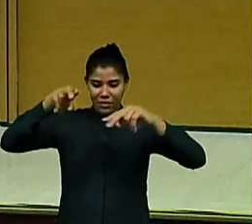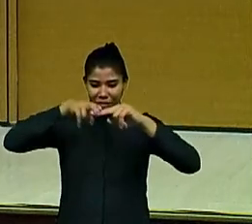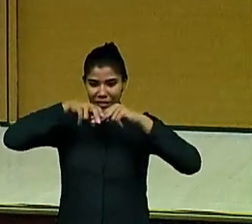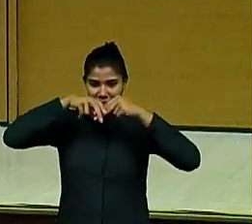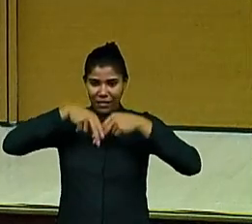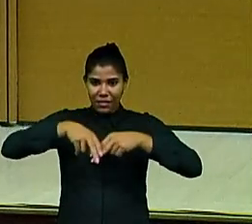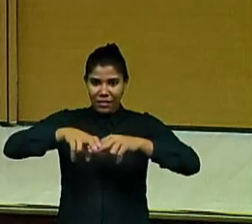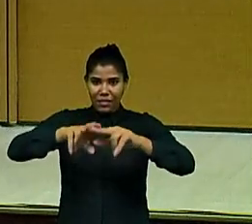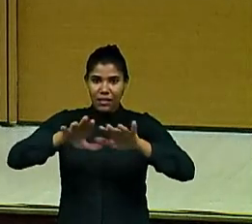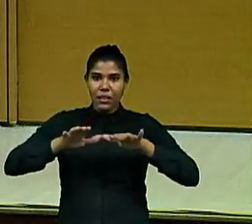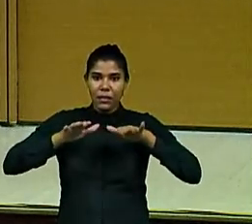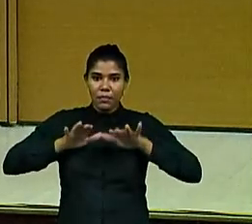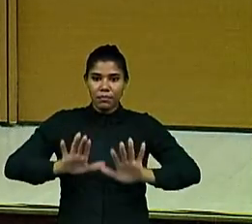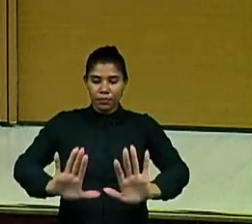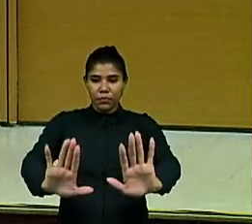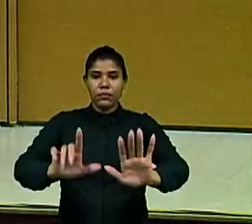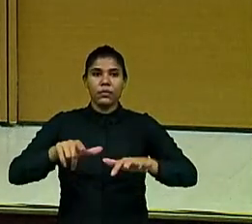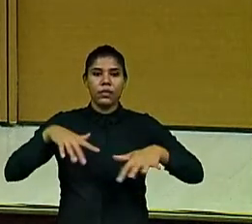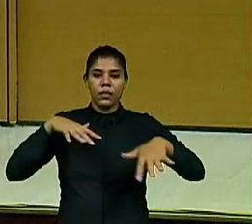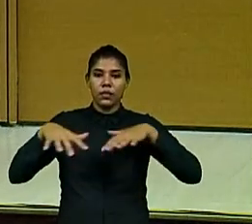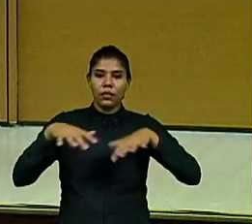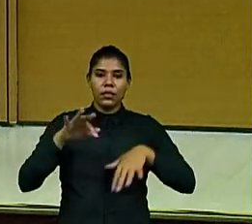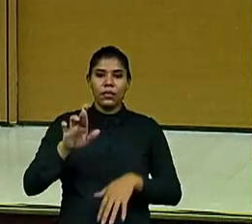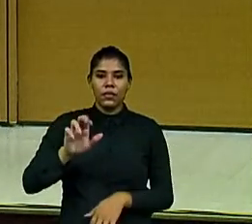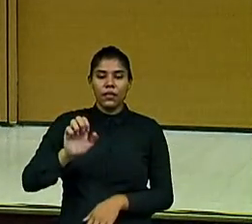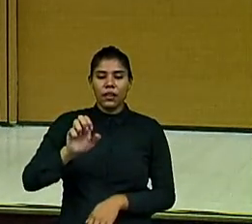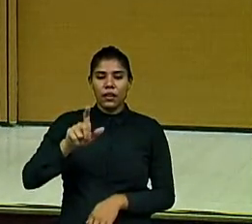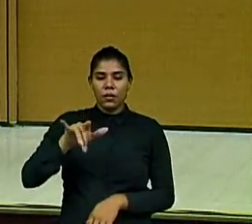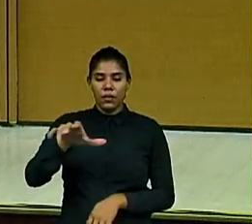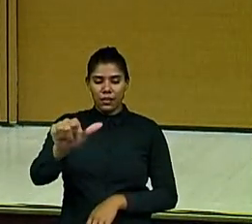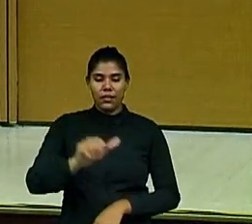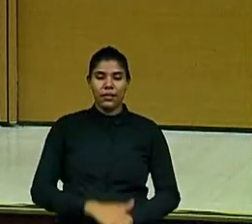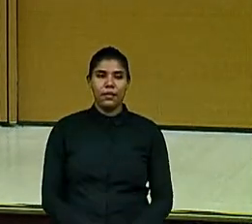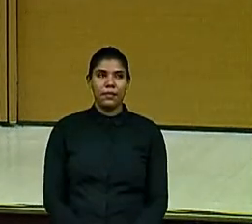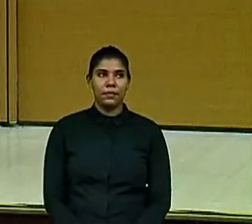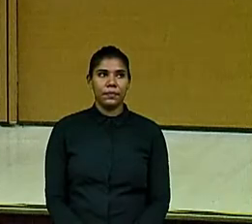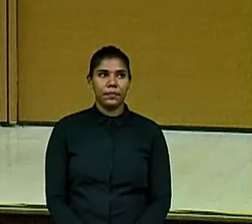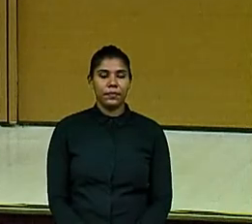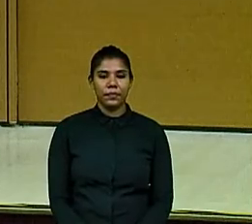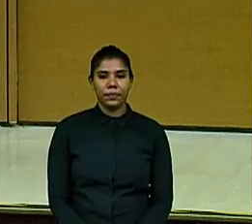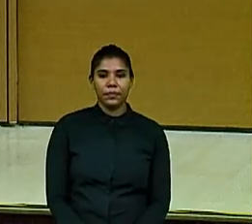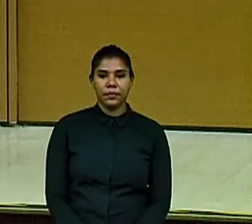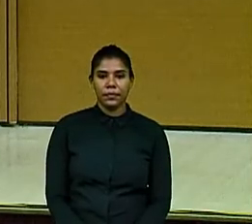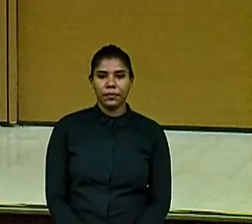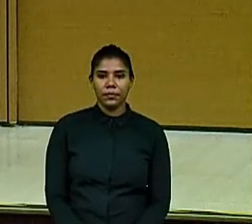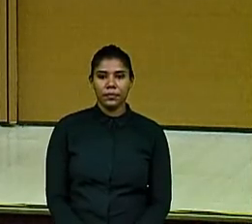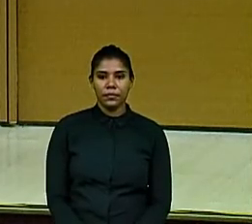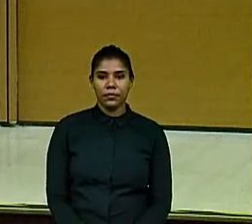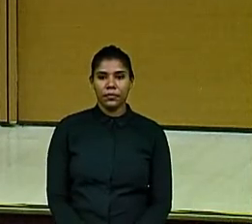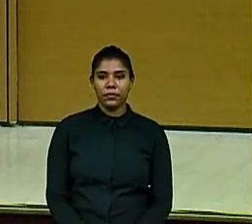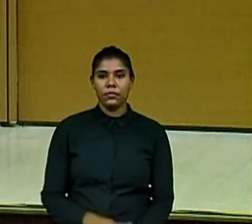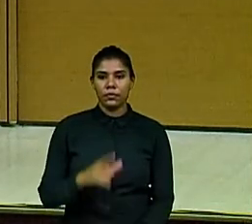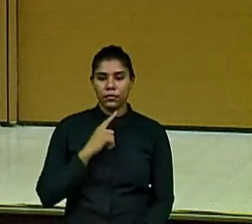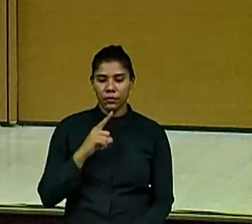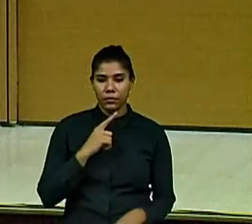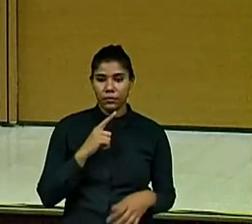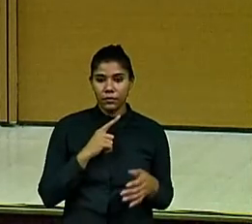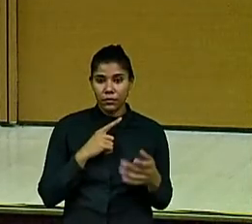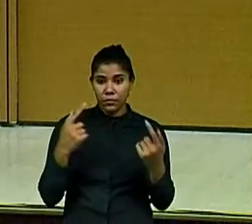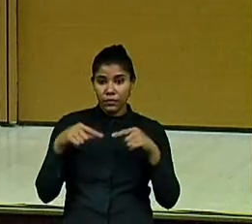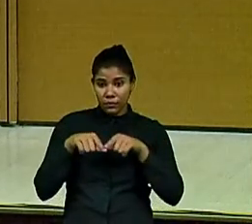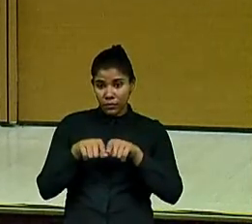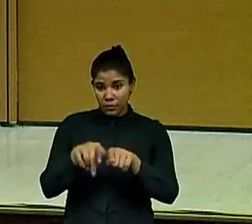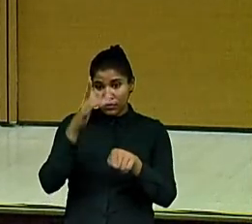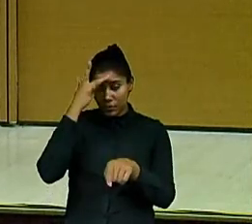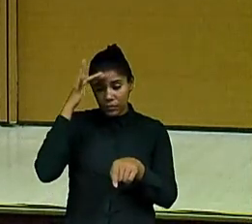ele está aplicando uma frequência e essa frequência está entrando em igualdade com a frequência de quem